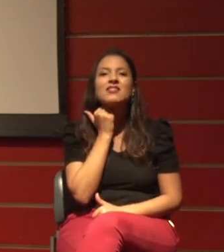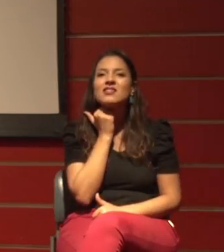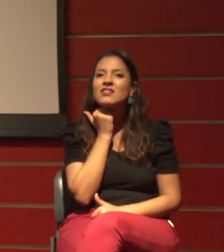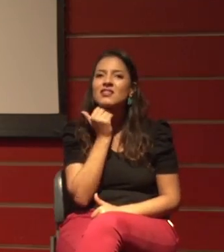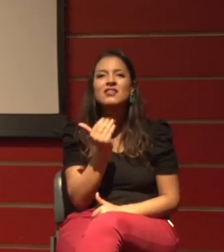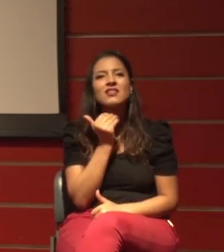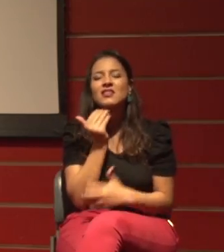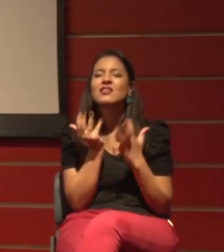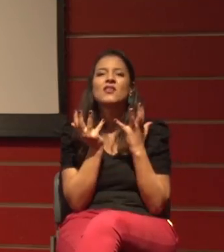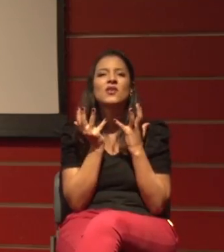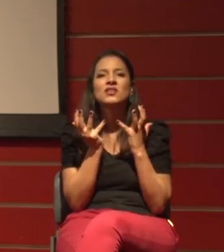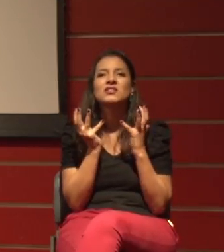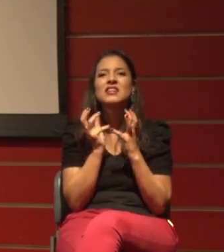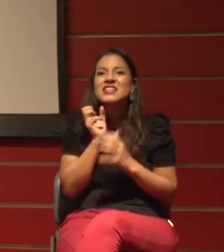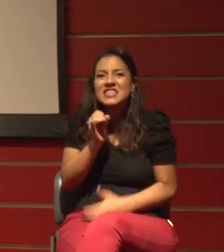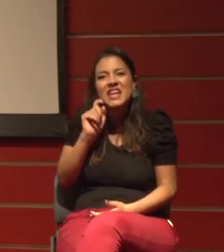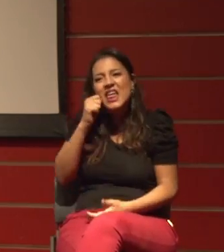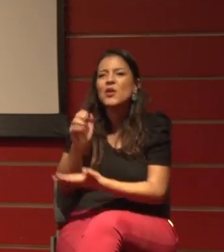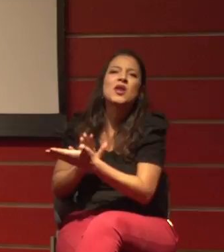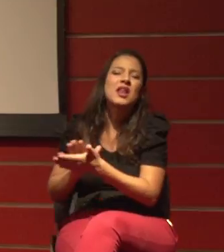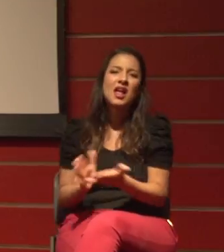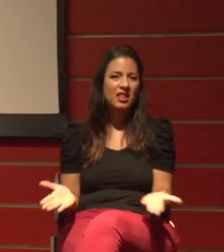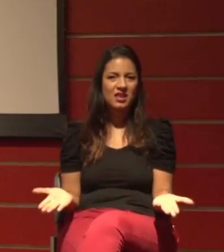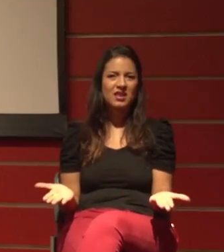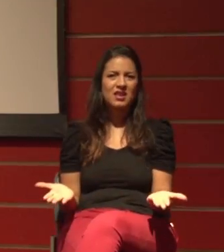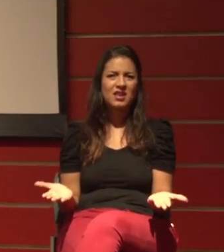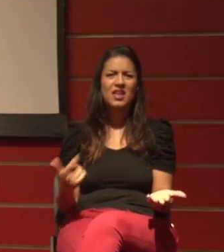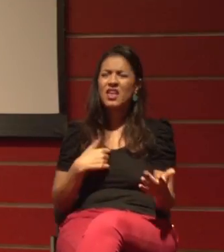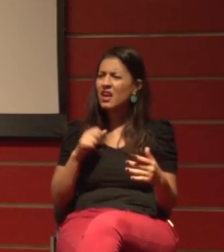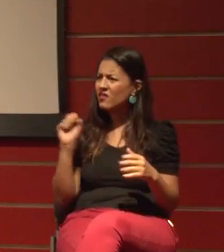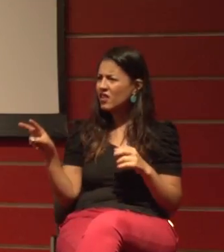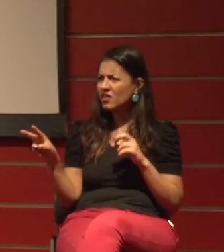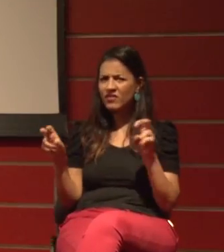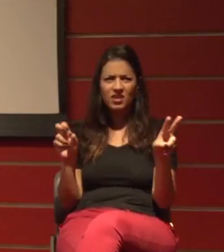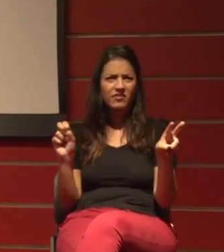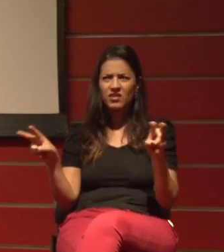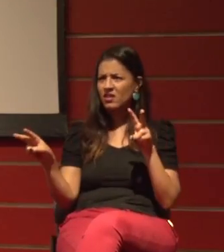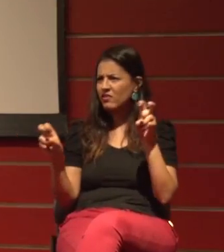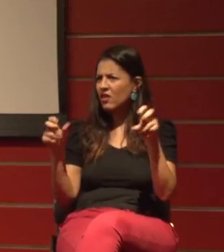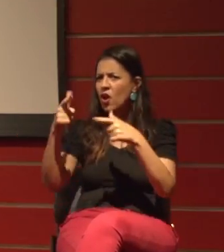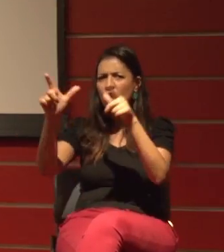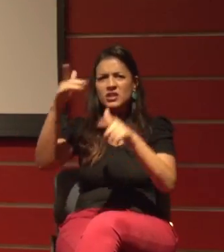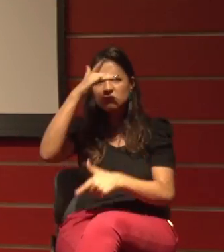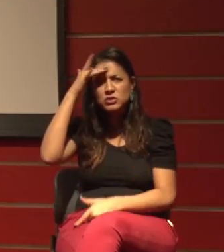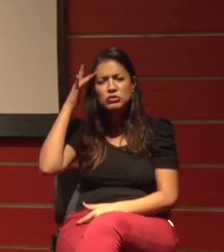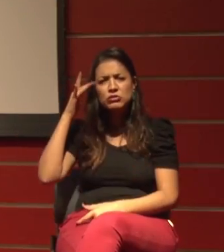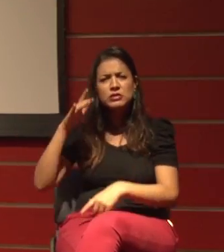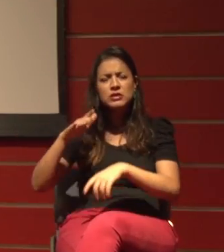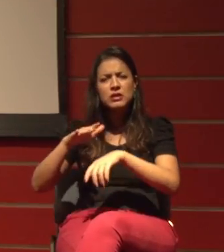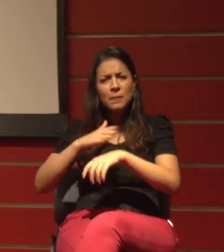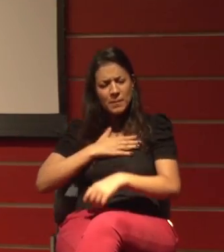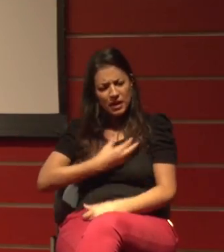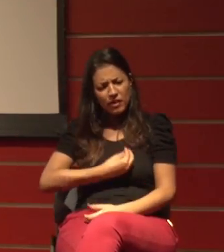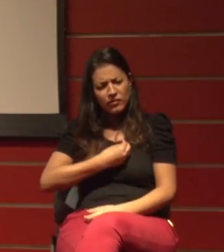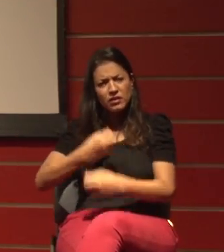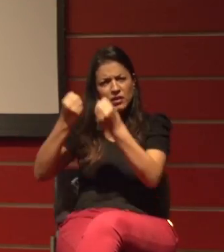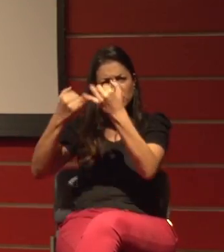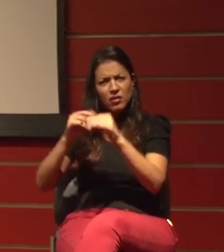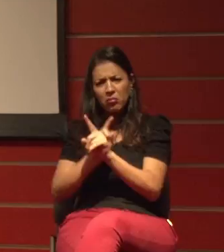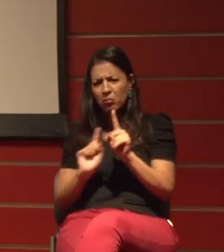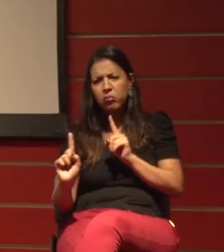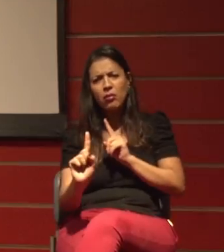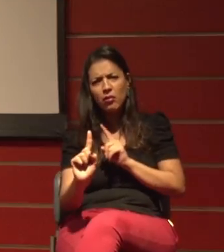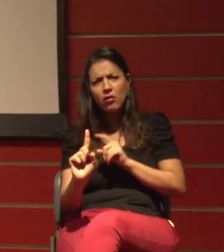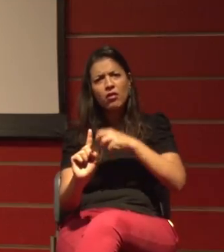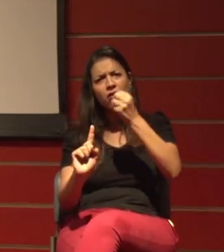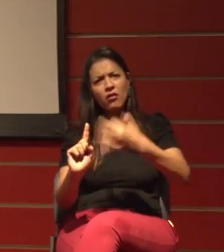só isso que a gente via até agora são as pessoas falando da gente né sem conseguir falar com a gente eh